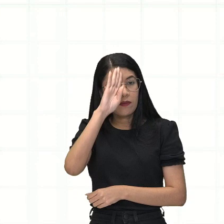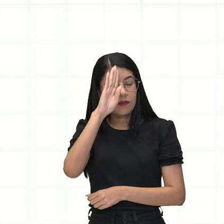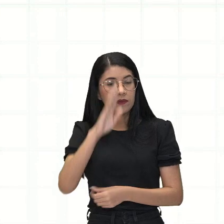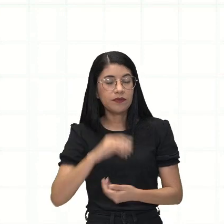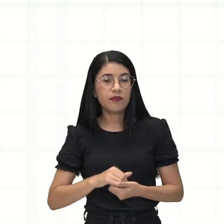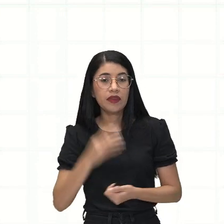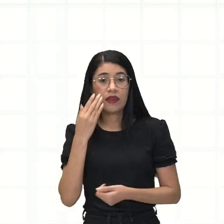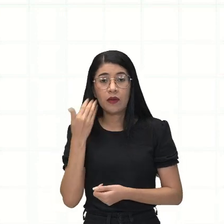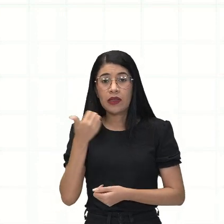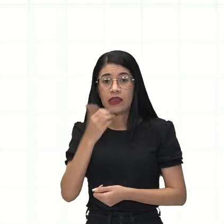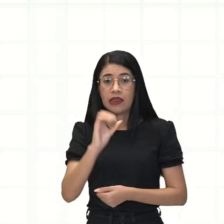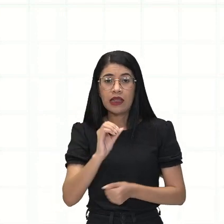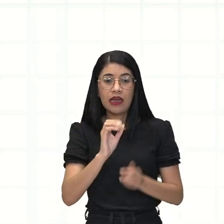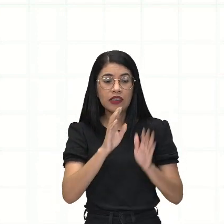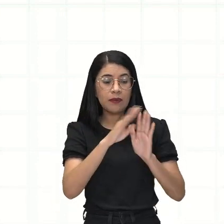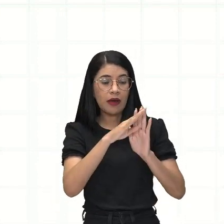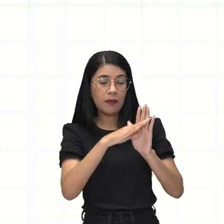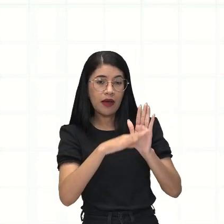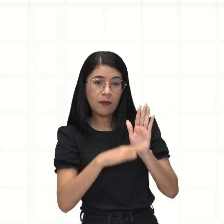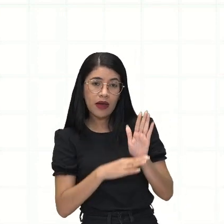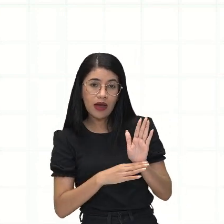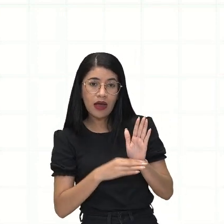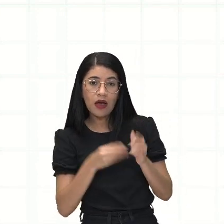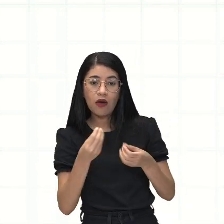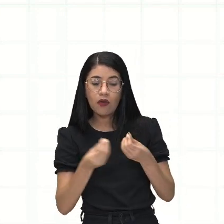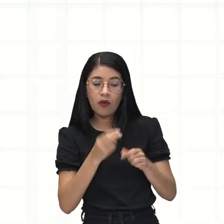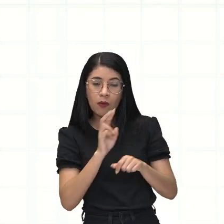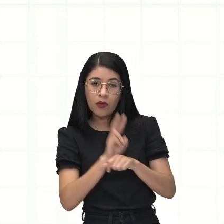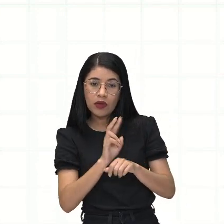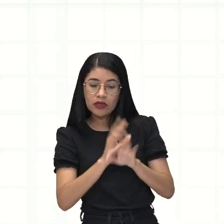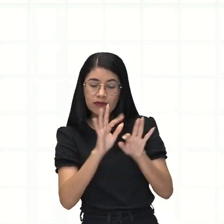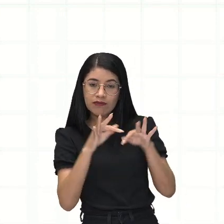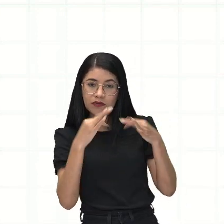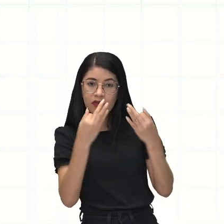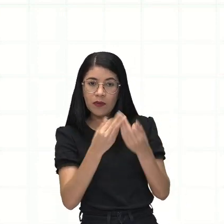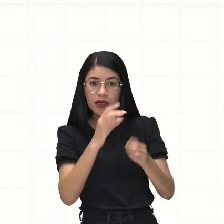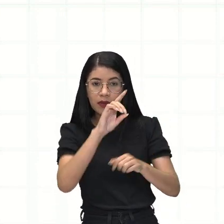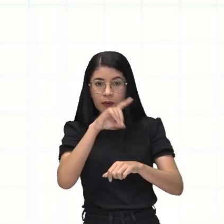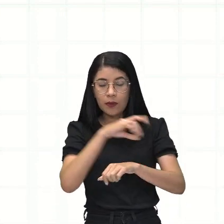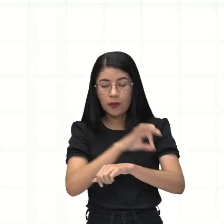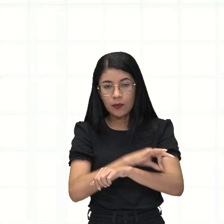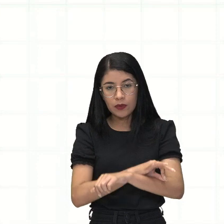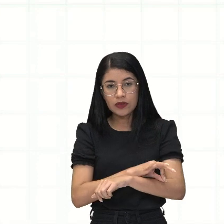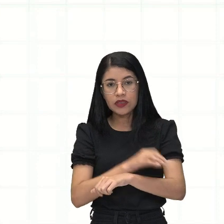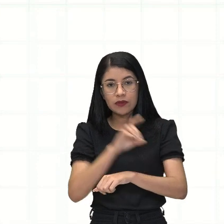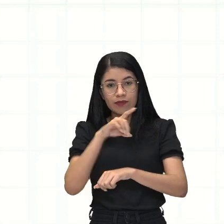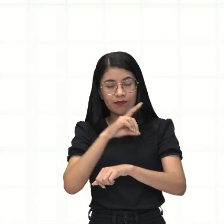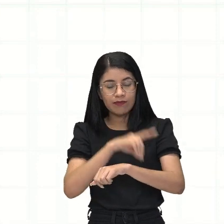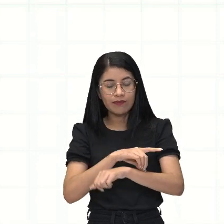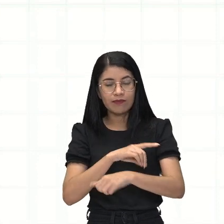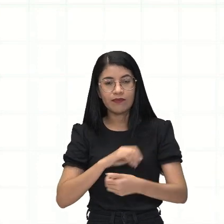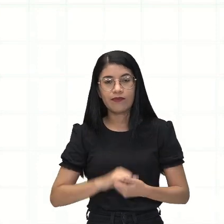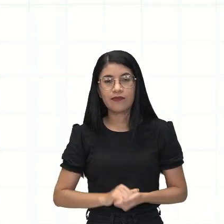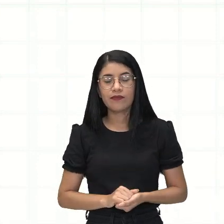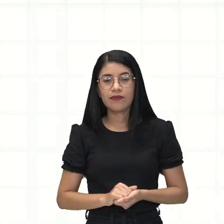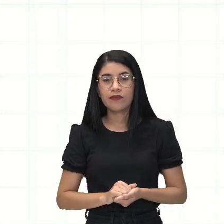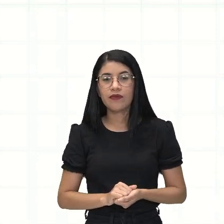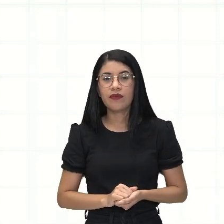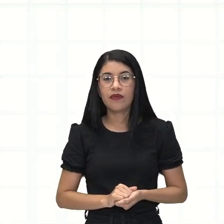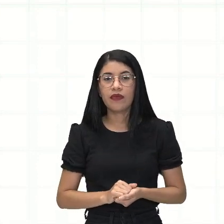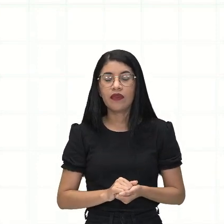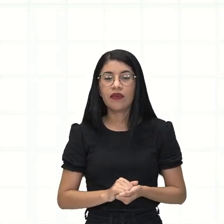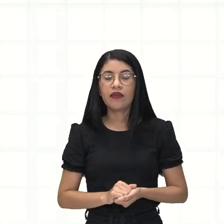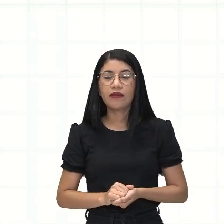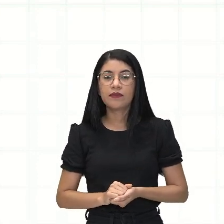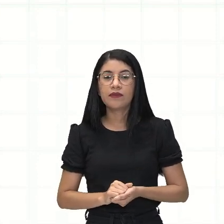temos 10 passos para proteger sua família contra o mosquito da dengue, né? Que nós temos